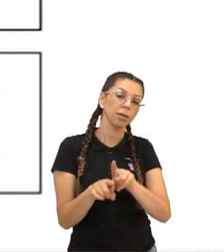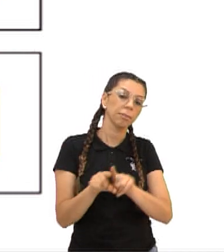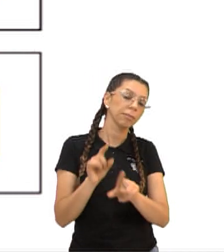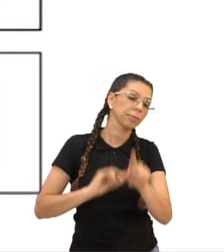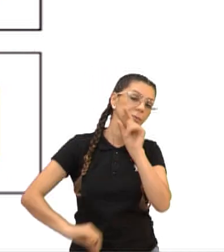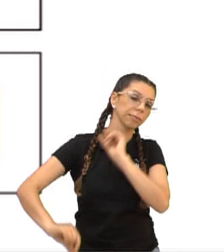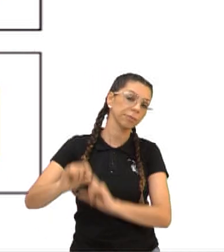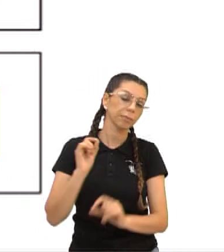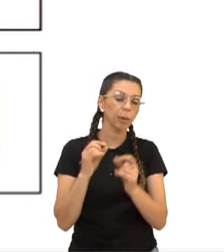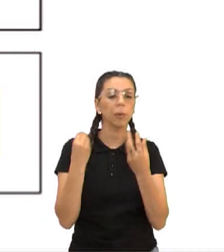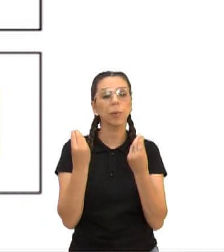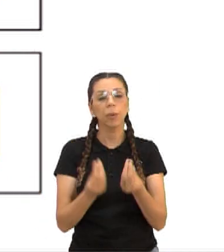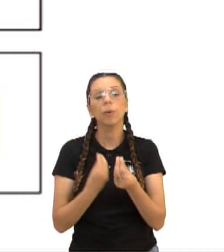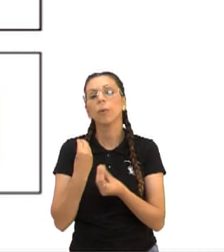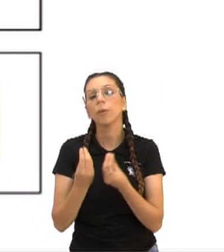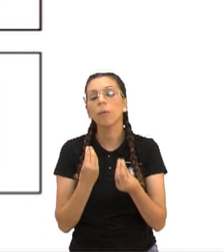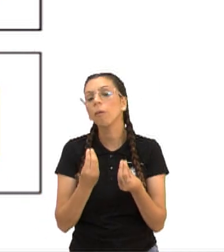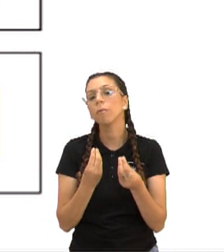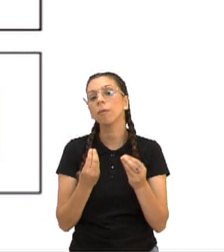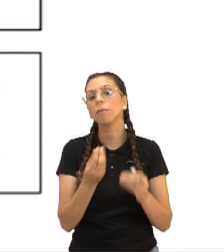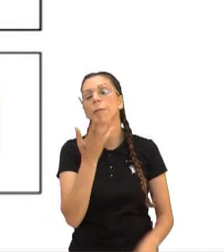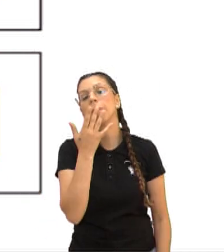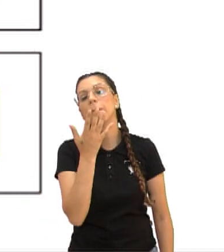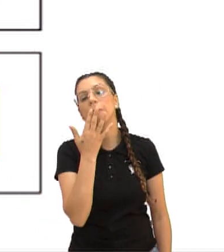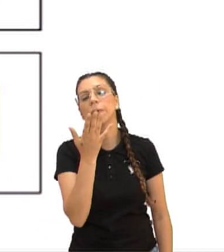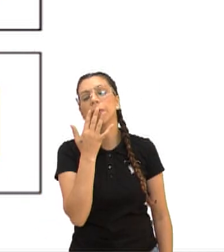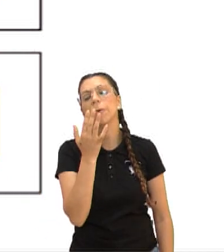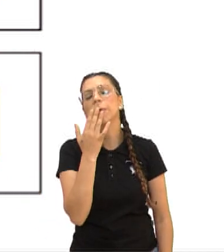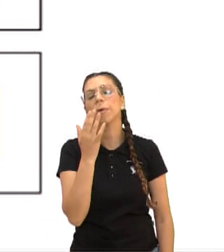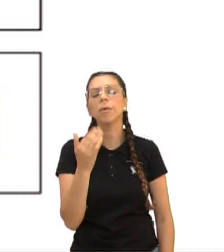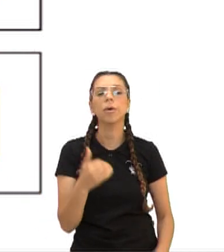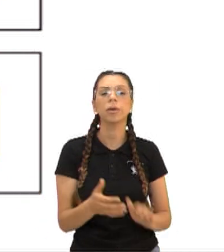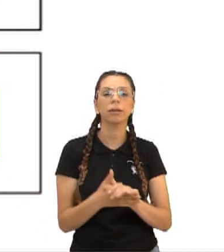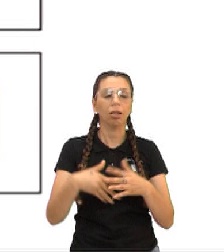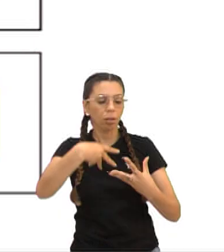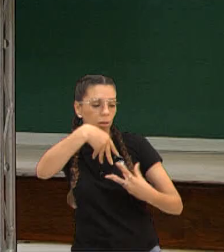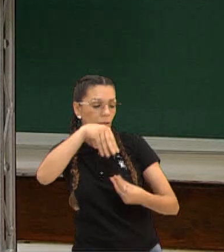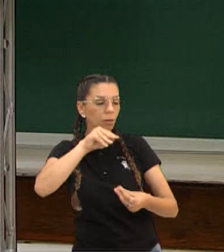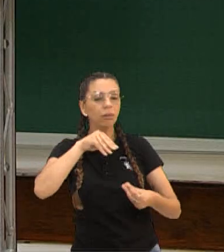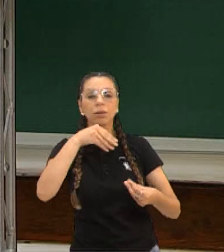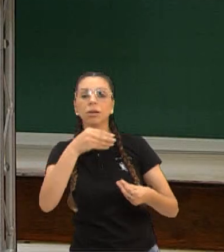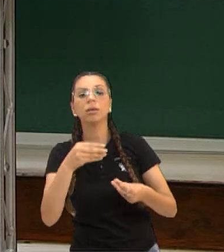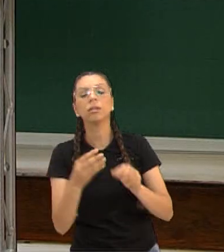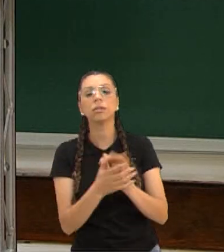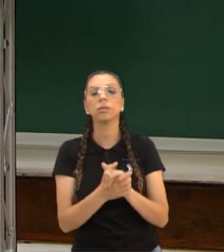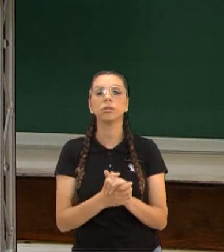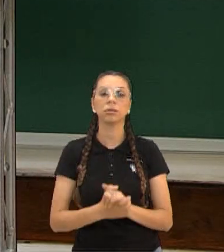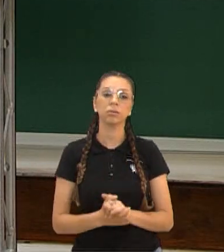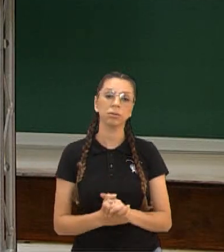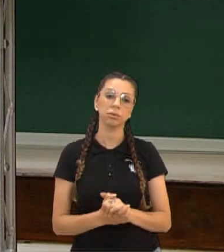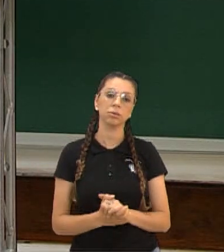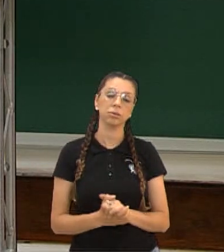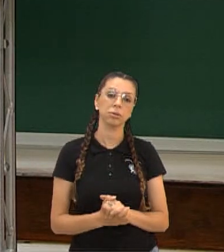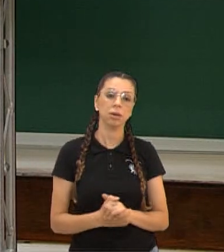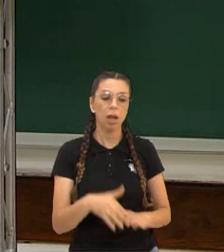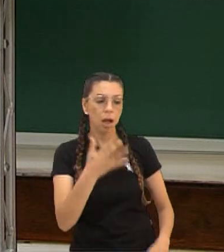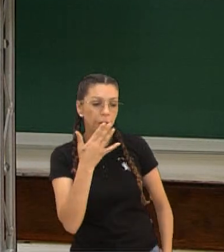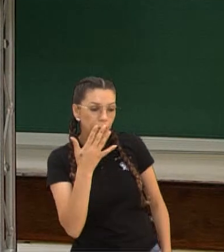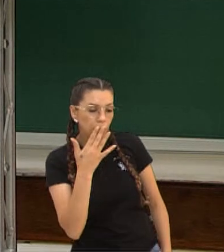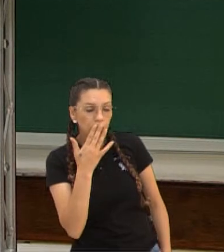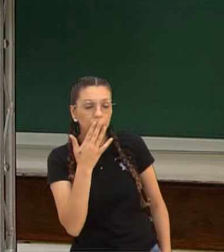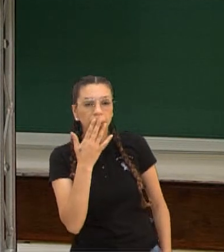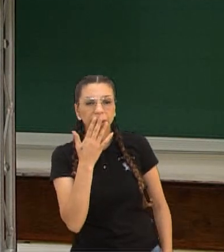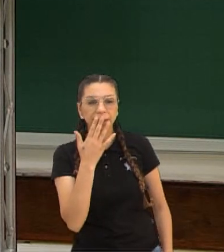trabalhar como que uma cor vai se tornar, vai ter essa flexibilidade da cor se tornar quente e